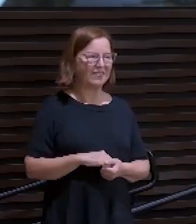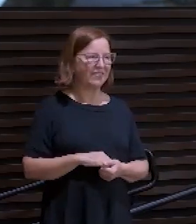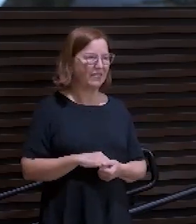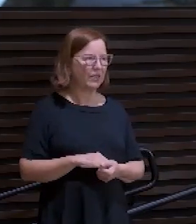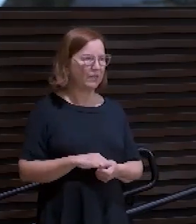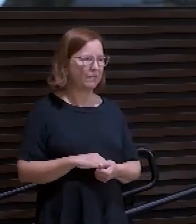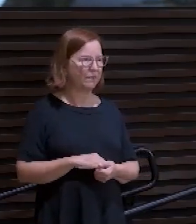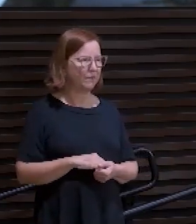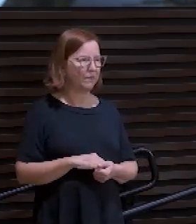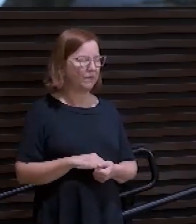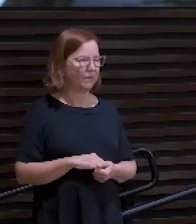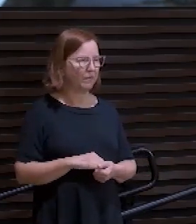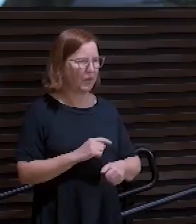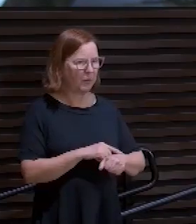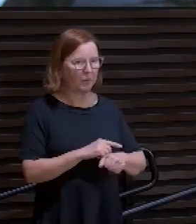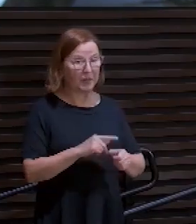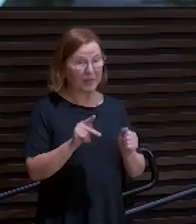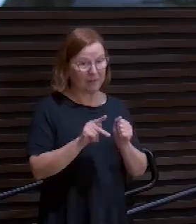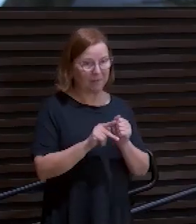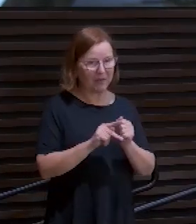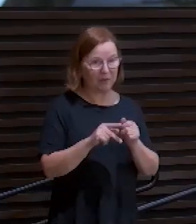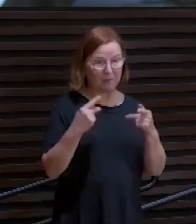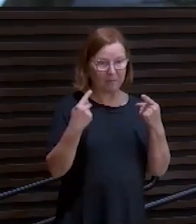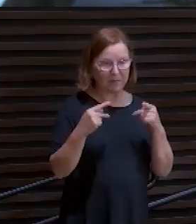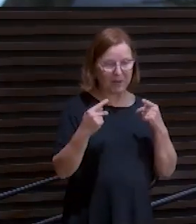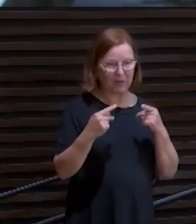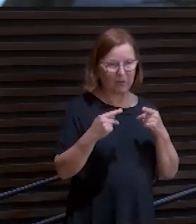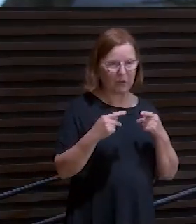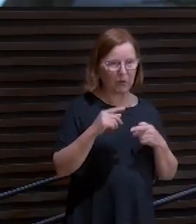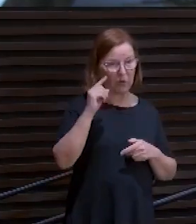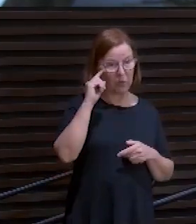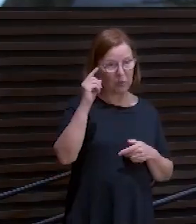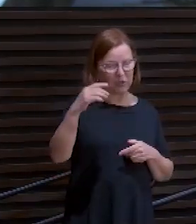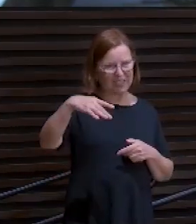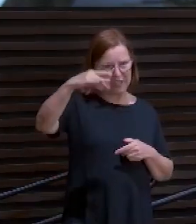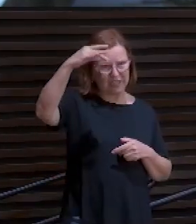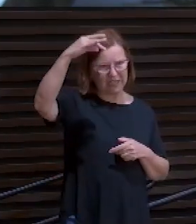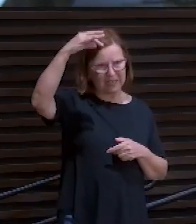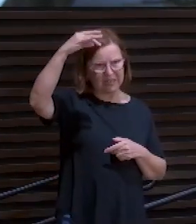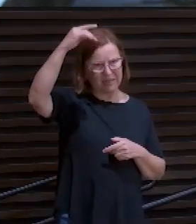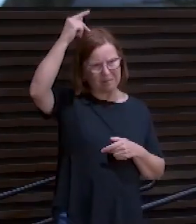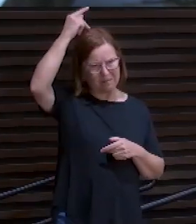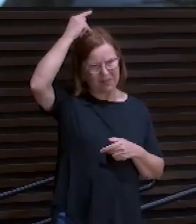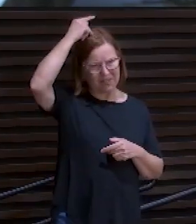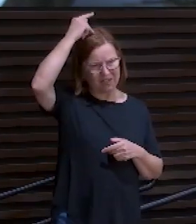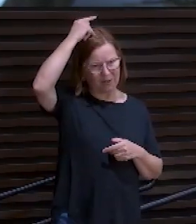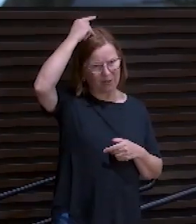Quando o apóstolo Pedro pregou no Pentecostes, em Atos capítulo 2,